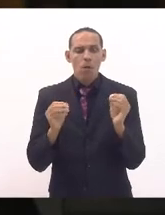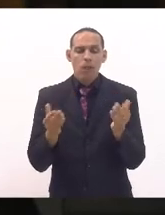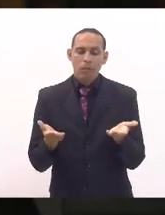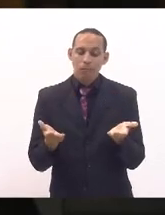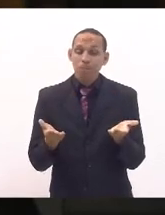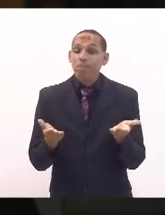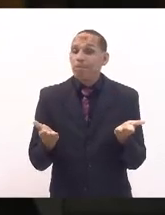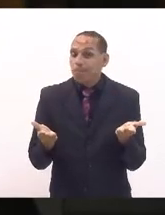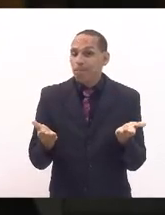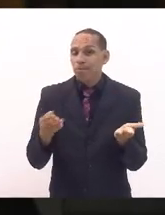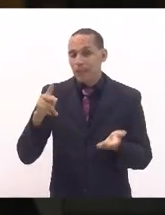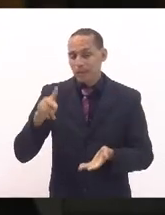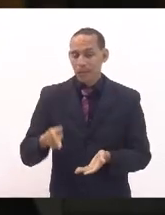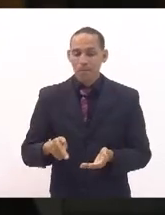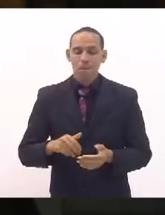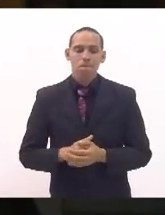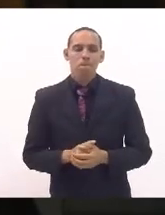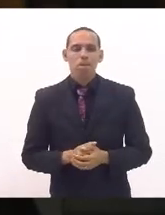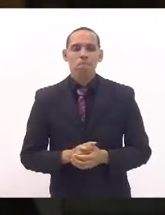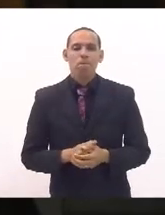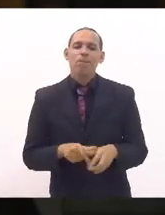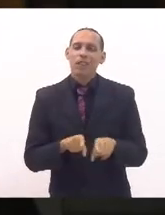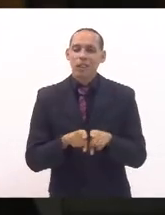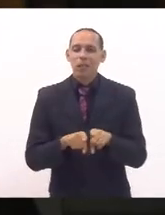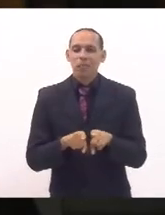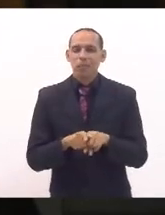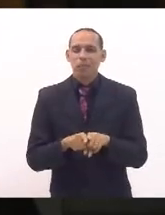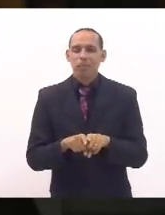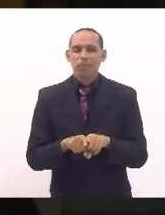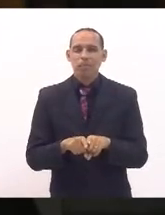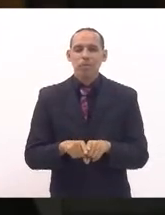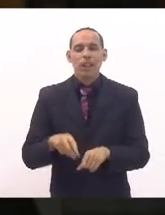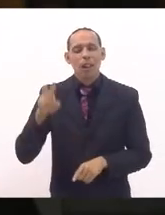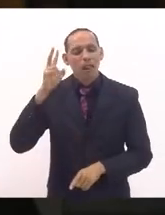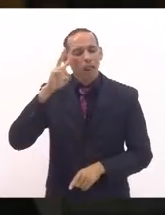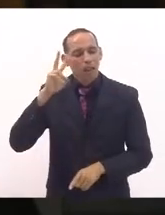Aí, senhora presidente, eu queria também